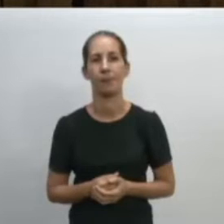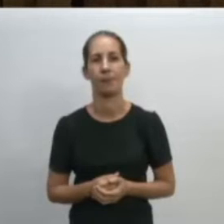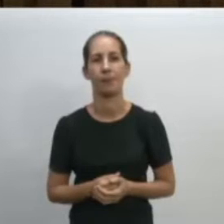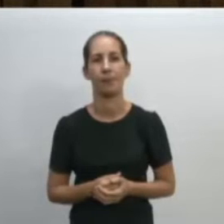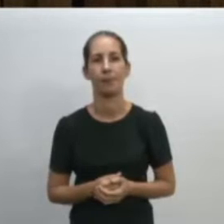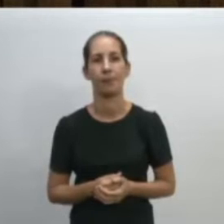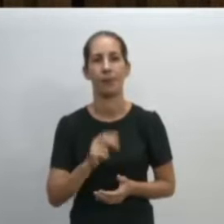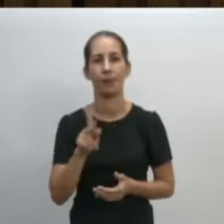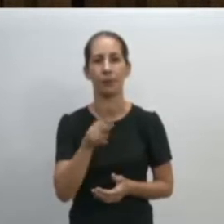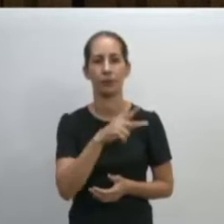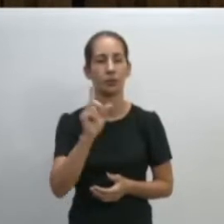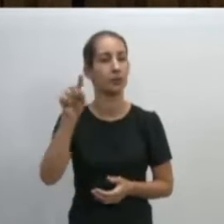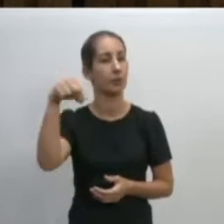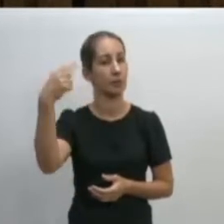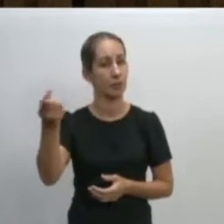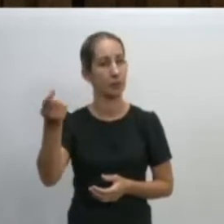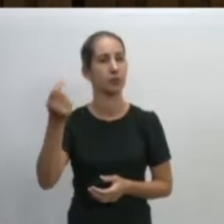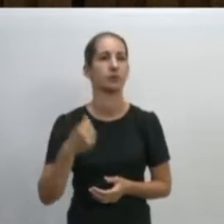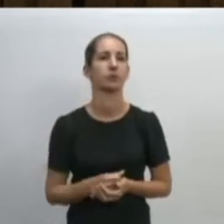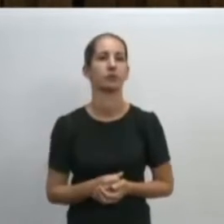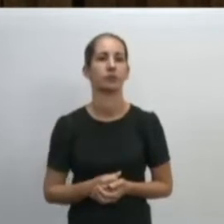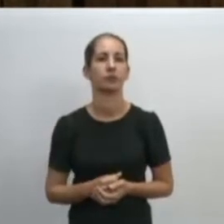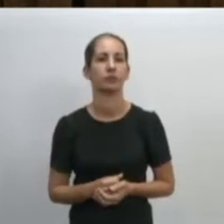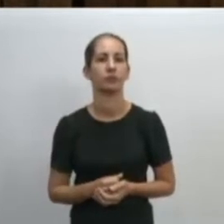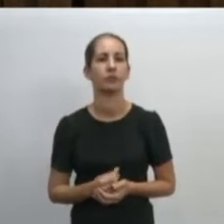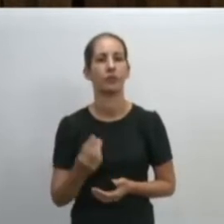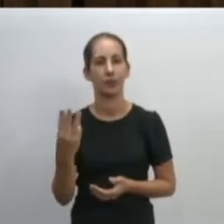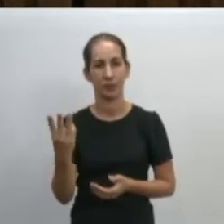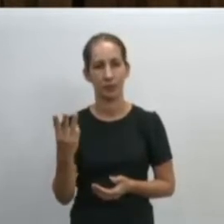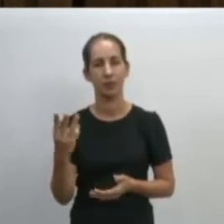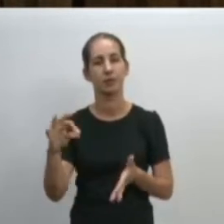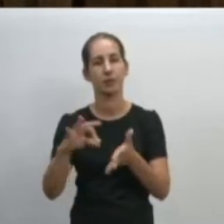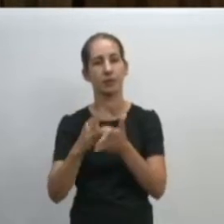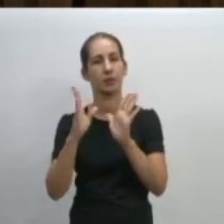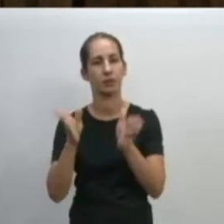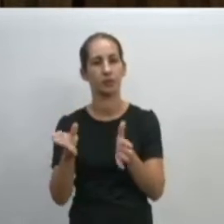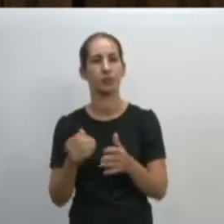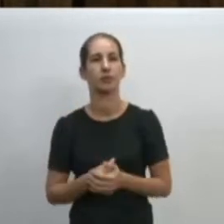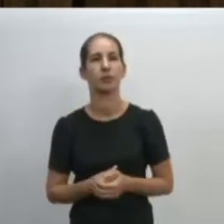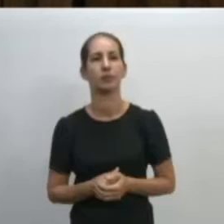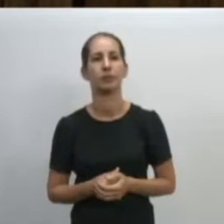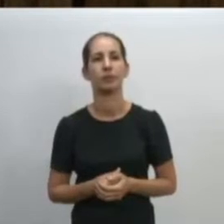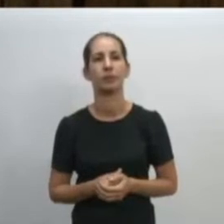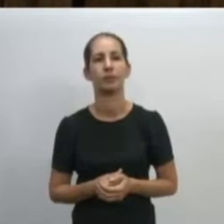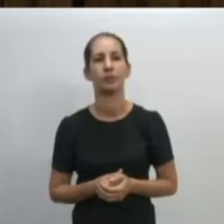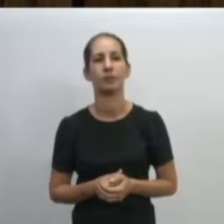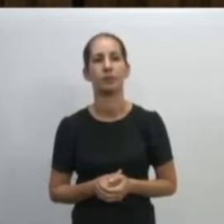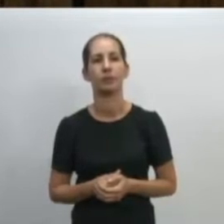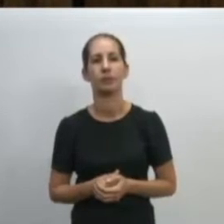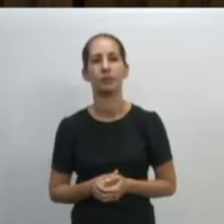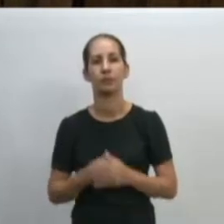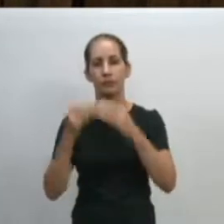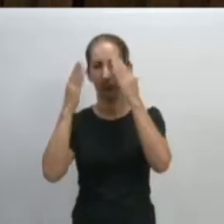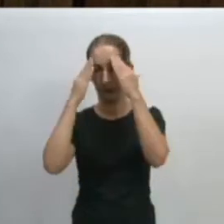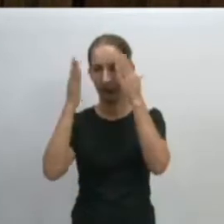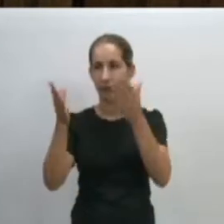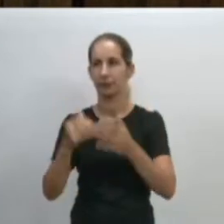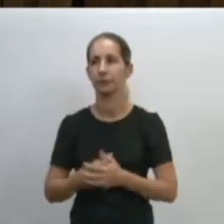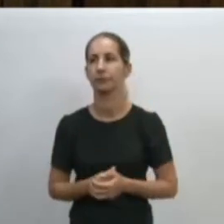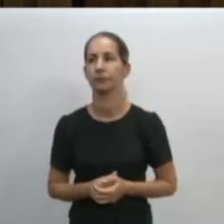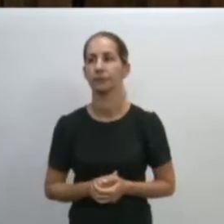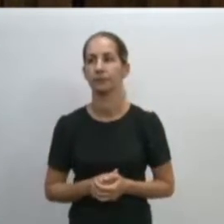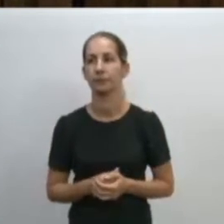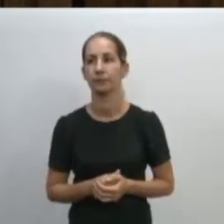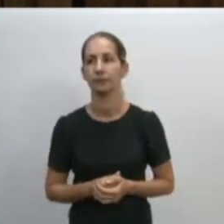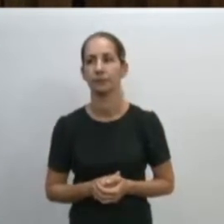velho. Professor, na próxima rodada, Vossa Excelência já está inscrito novamente. Obrigado. Muito obrigado, querido. Oi.